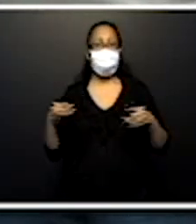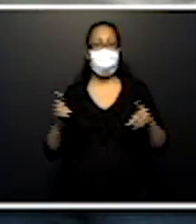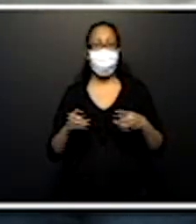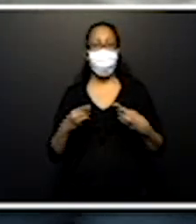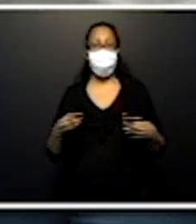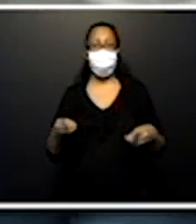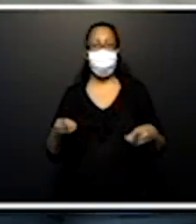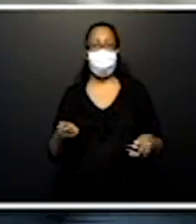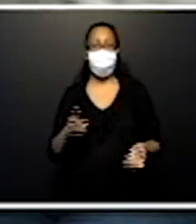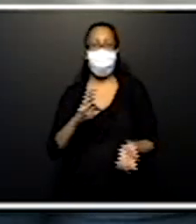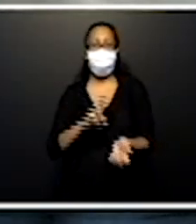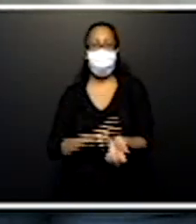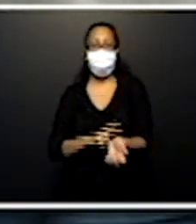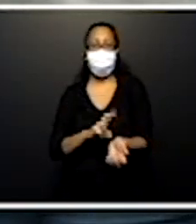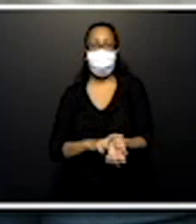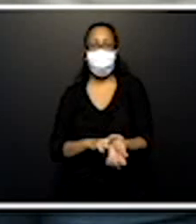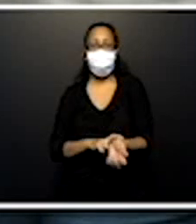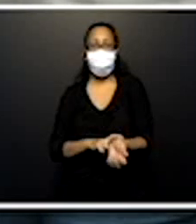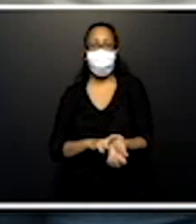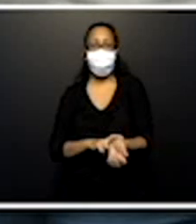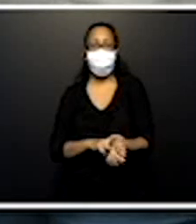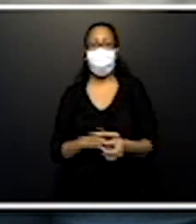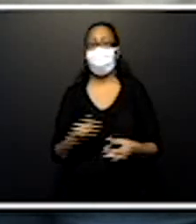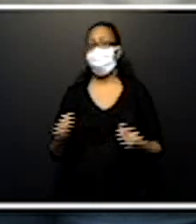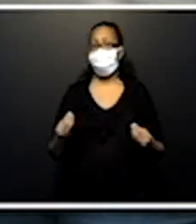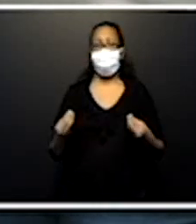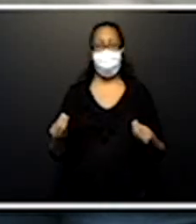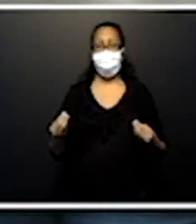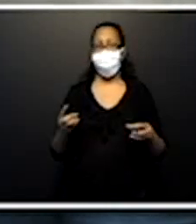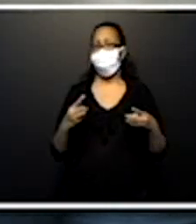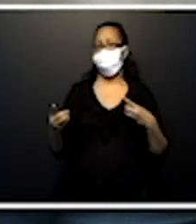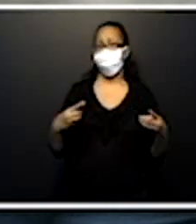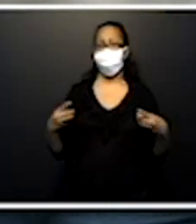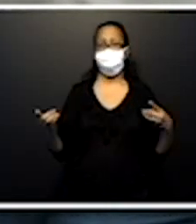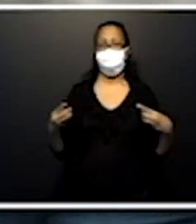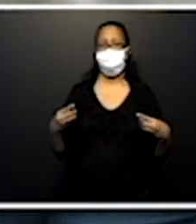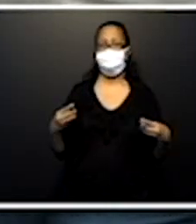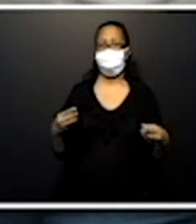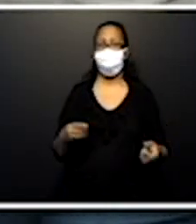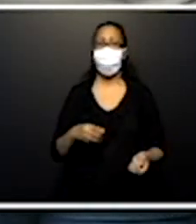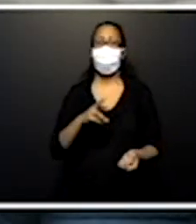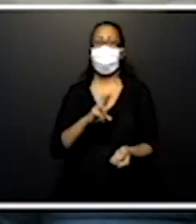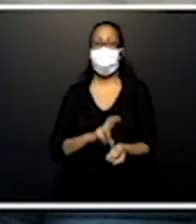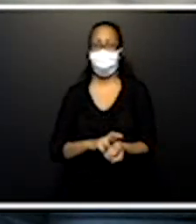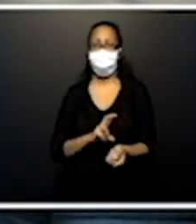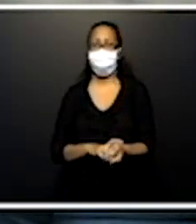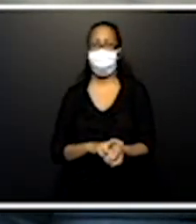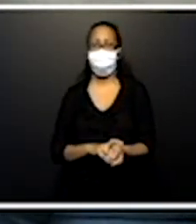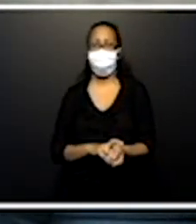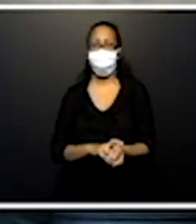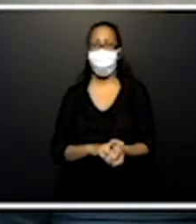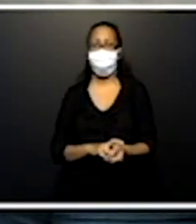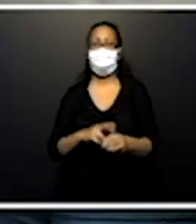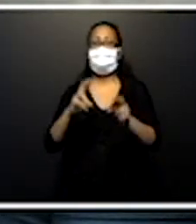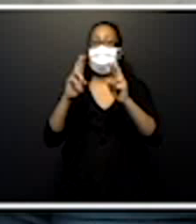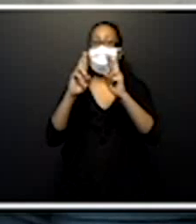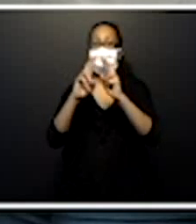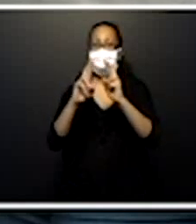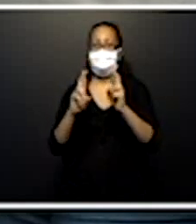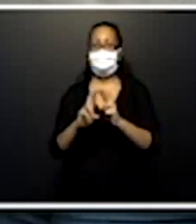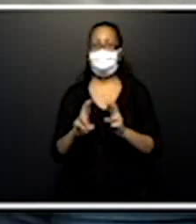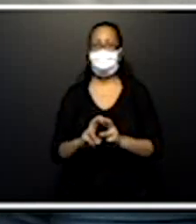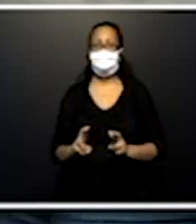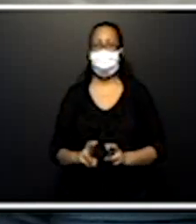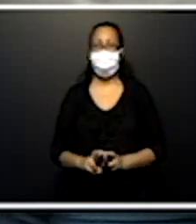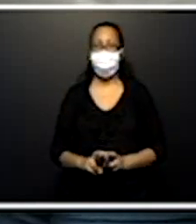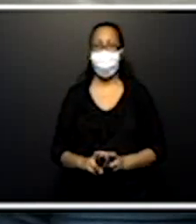e ritmo. Então, como que eu tenho essa musicalidade, esse ritmo? Muitas vezes, a exploração de rimas. Não foi o caso dos poemas que